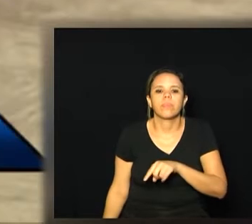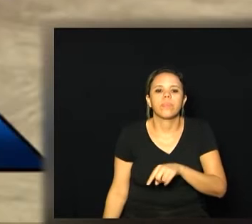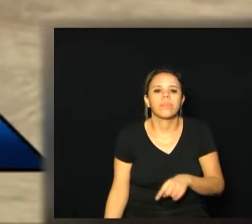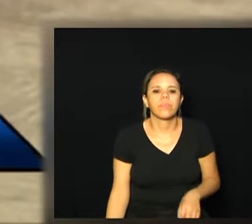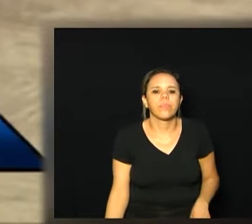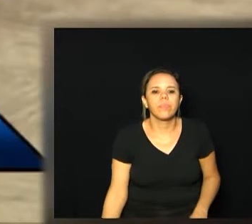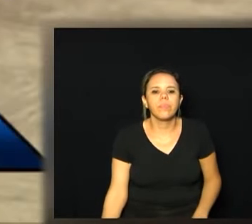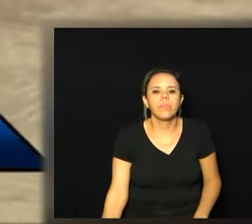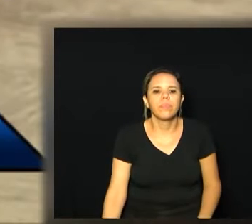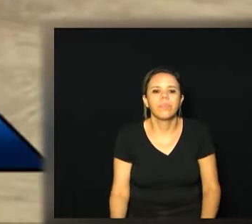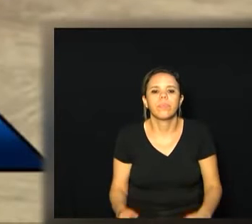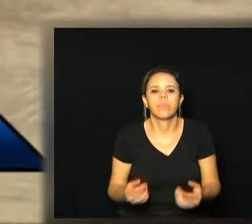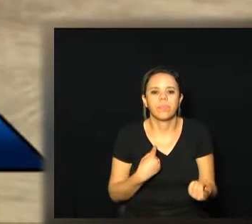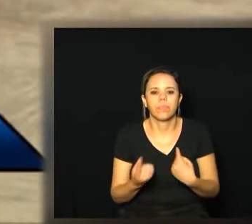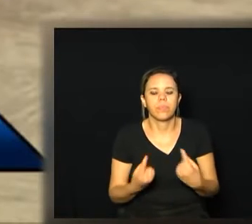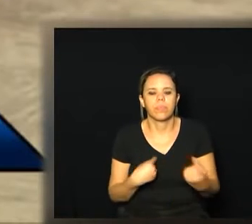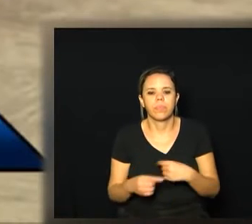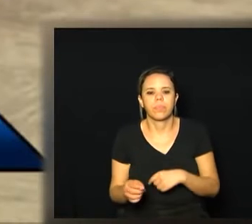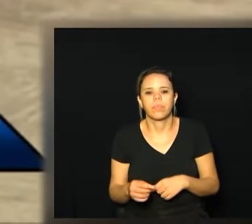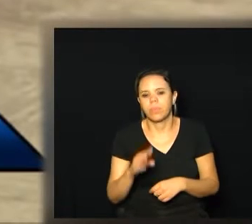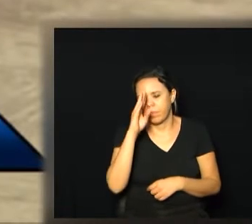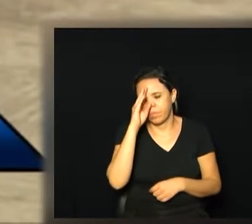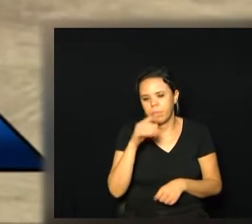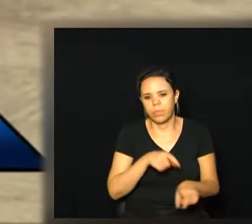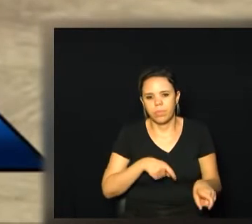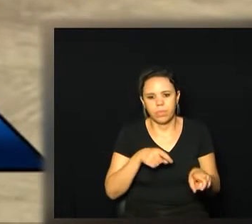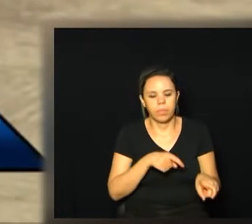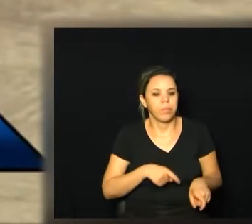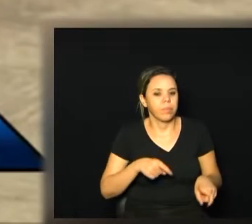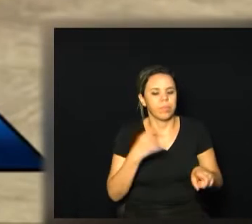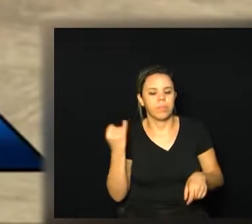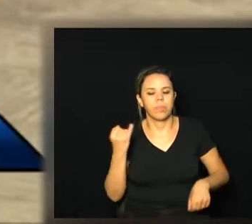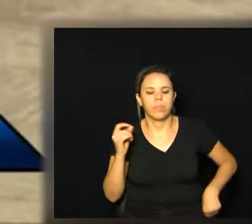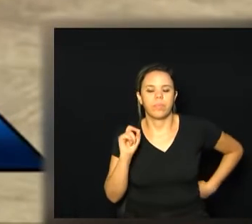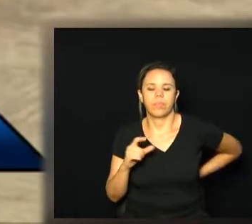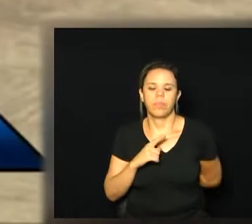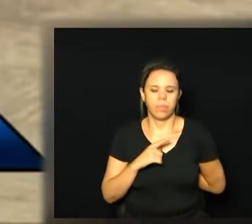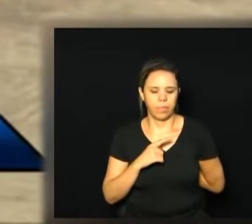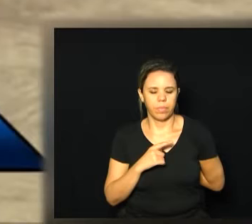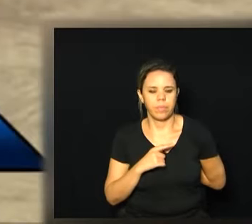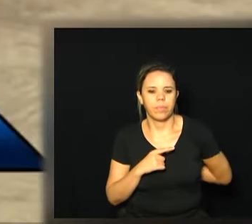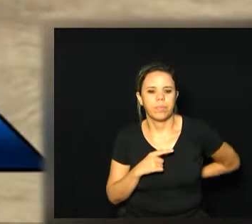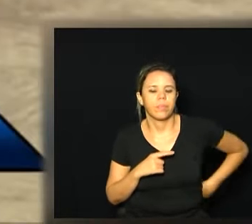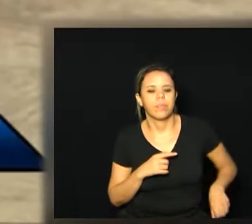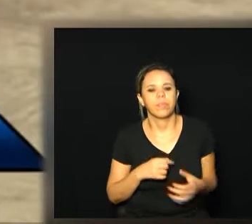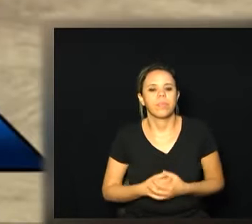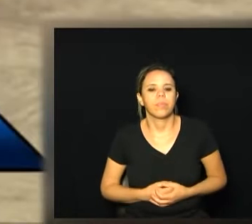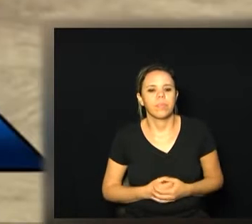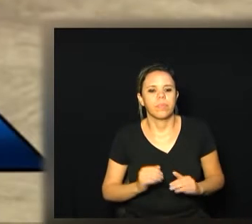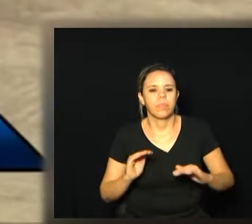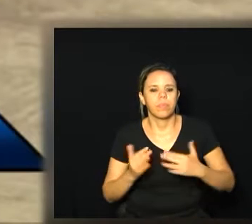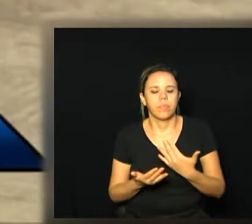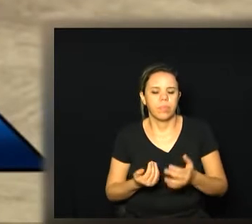também o assunto das estradas, principalmente as estradas rurais, estradas importantes que ligam não só